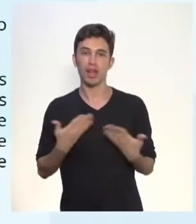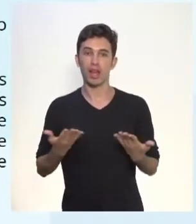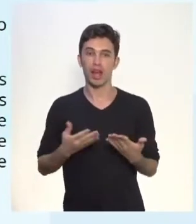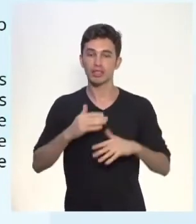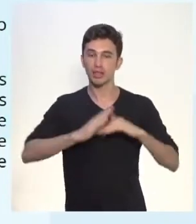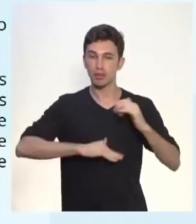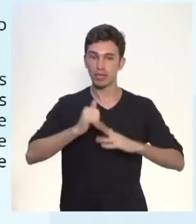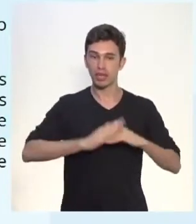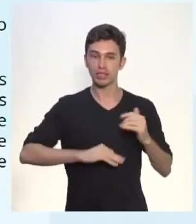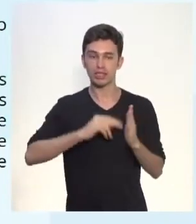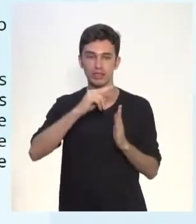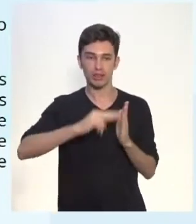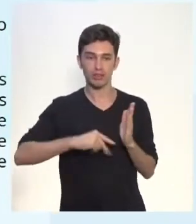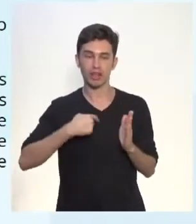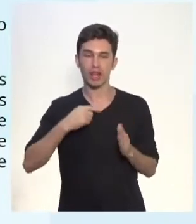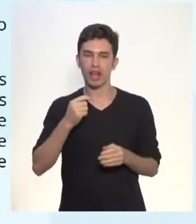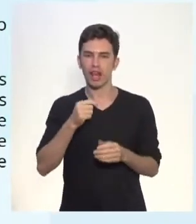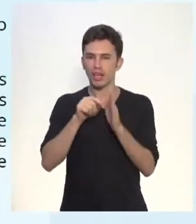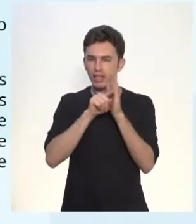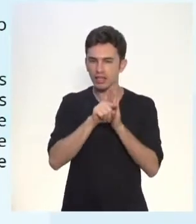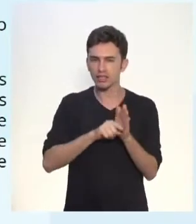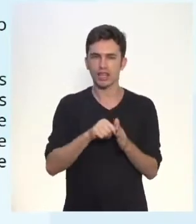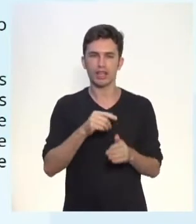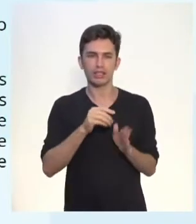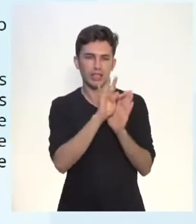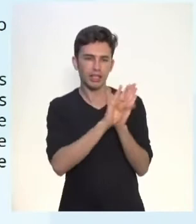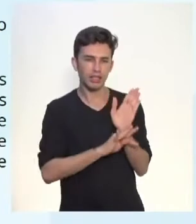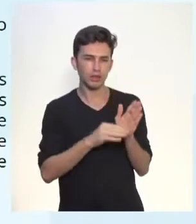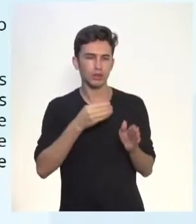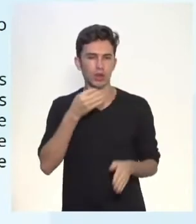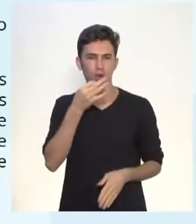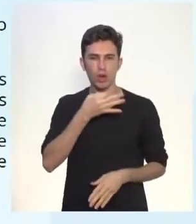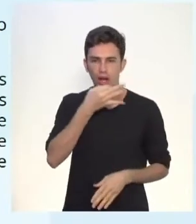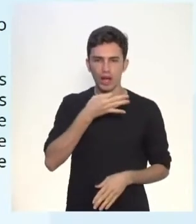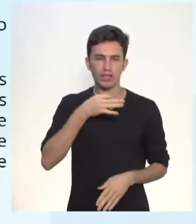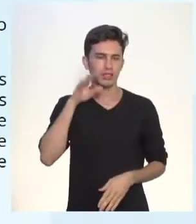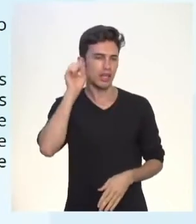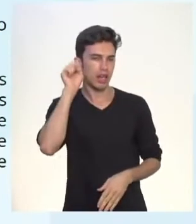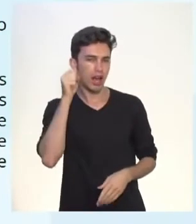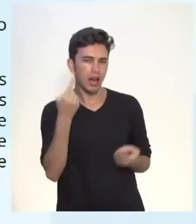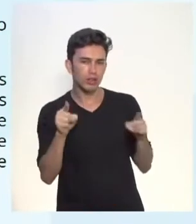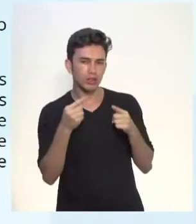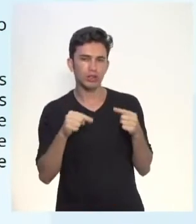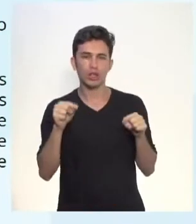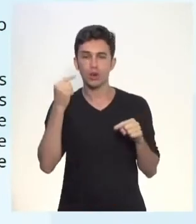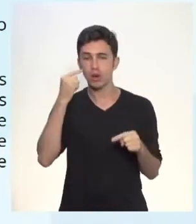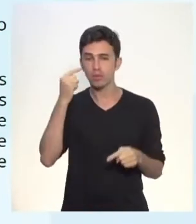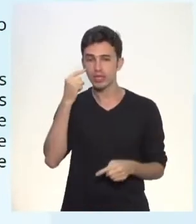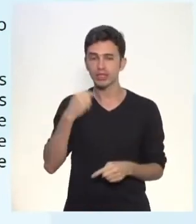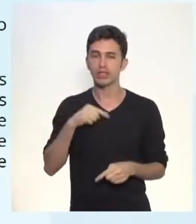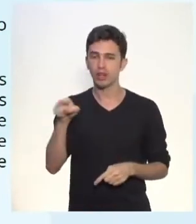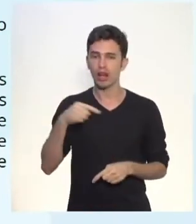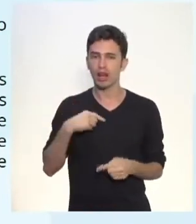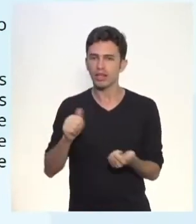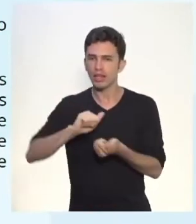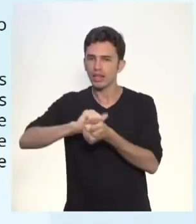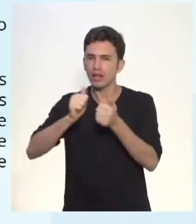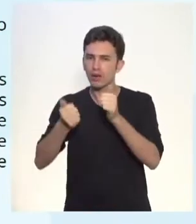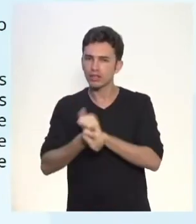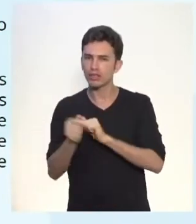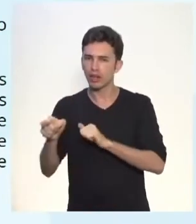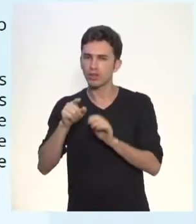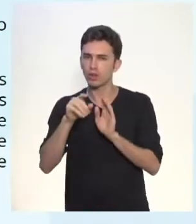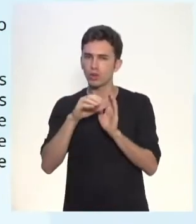hoje, analisar textos orais, áudio e ou vídeo, considerando sua adequação aos contextos em que foram